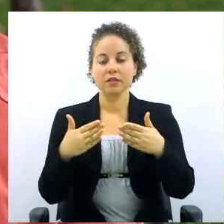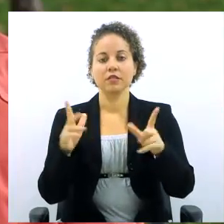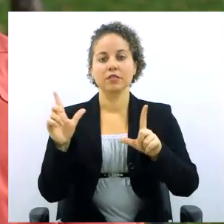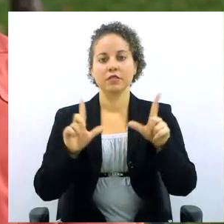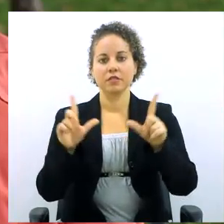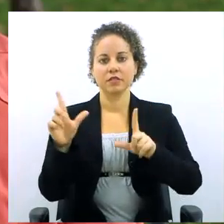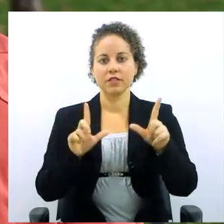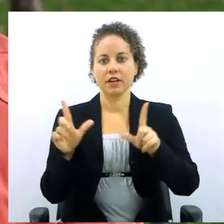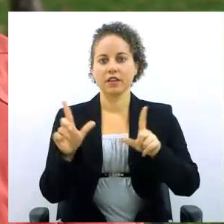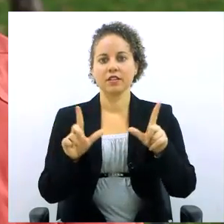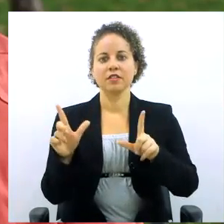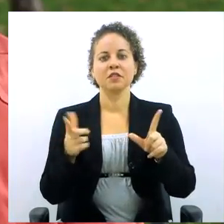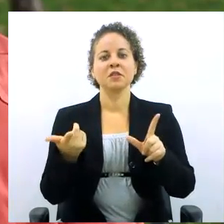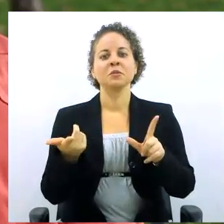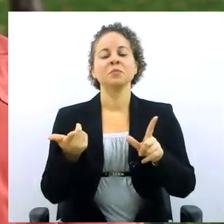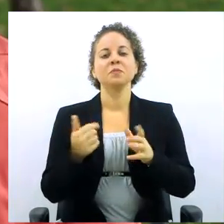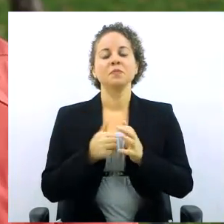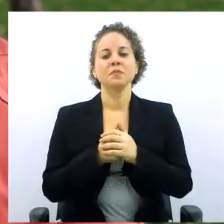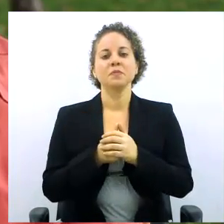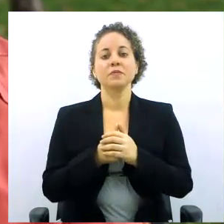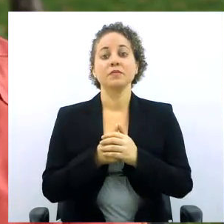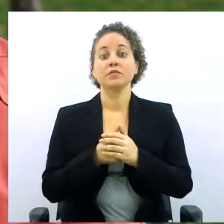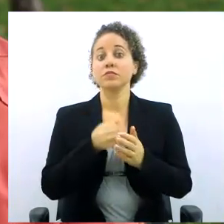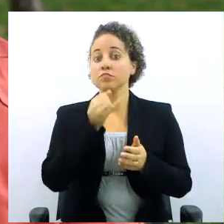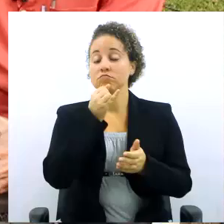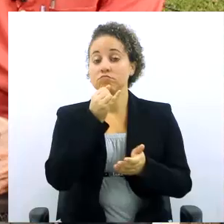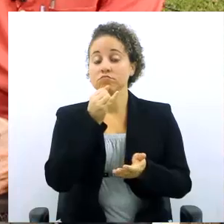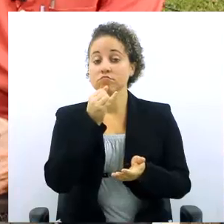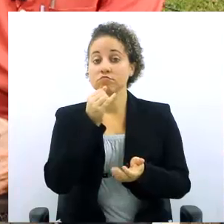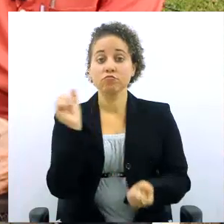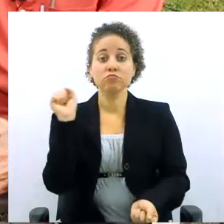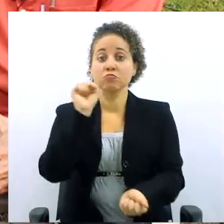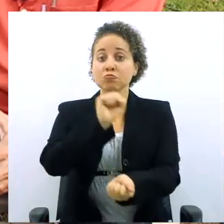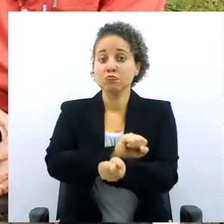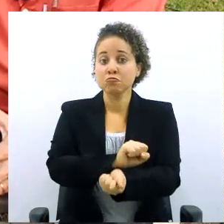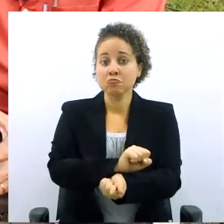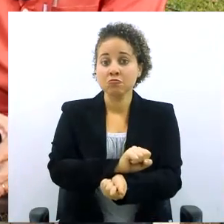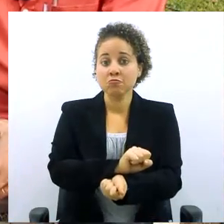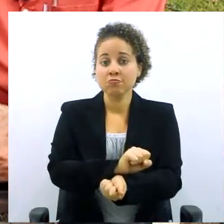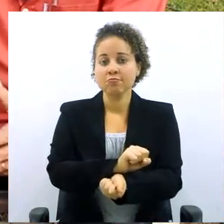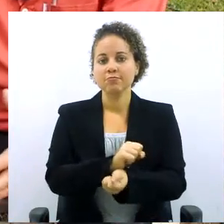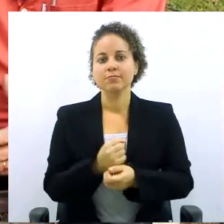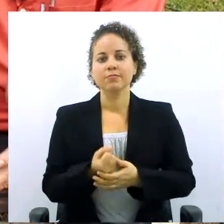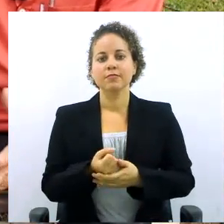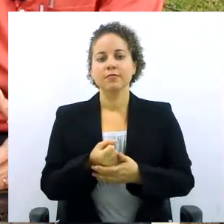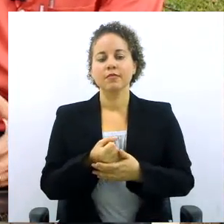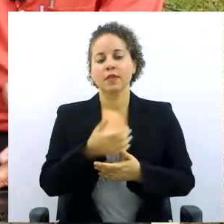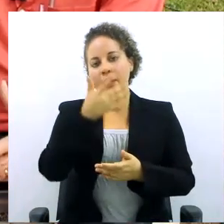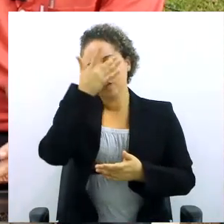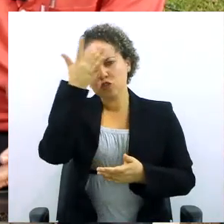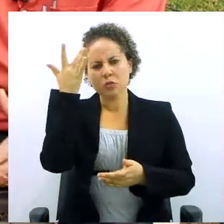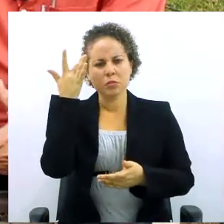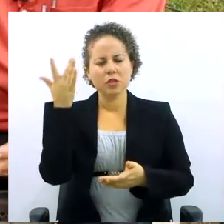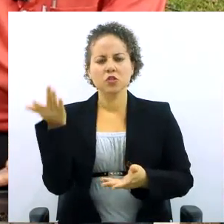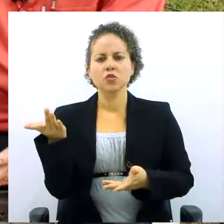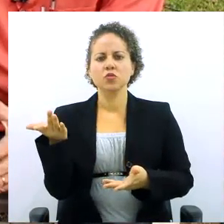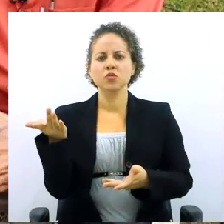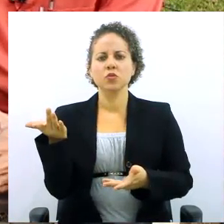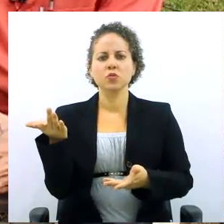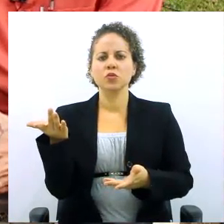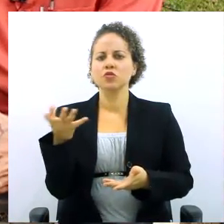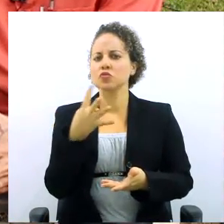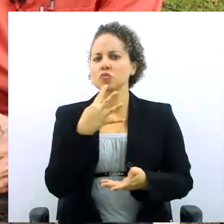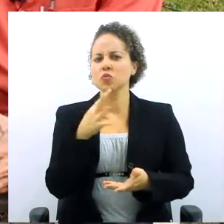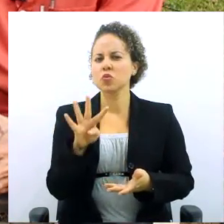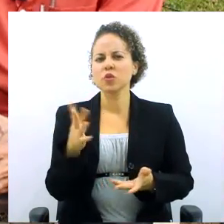programa da TV universitária, sobre escravidão. É uma coisa que as pessoas com quem eu comentei, que não